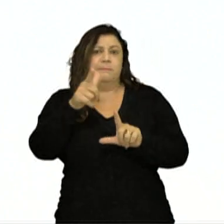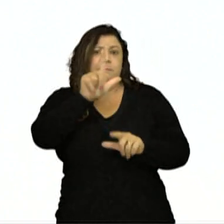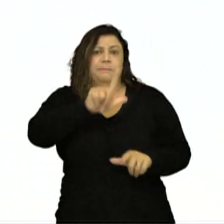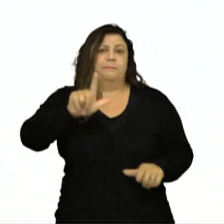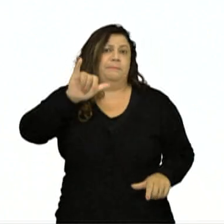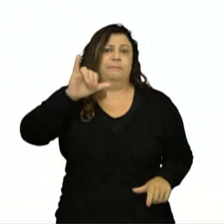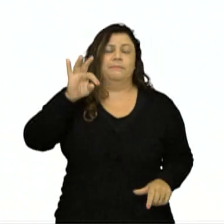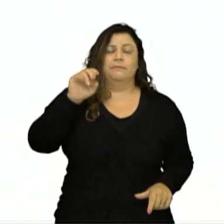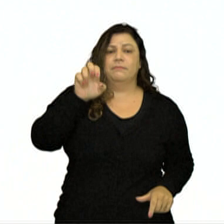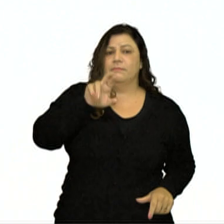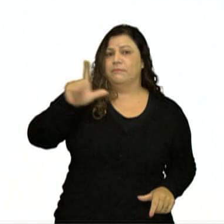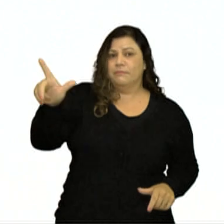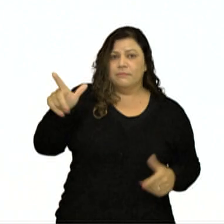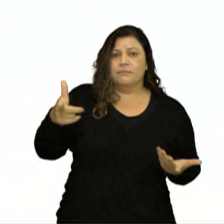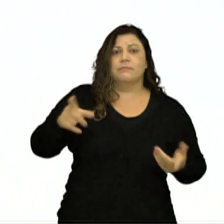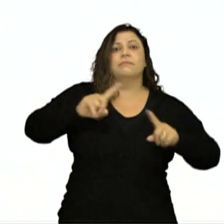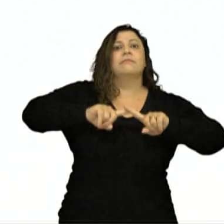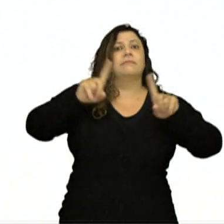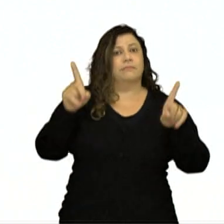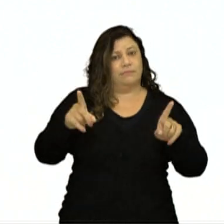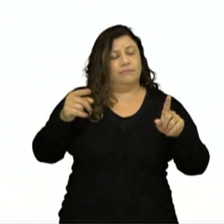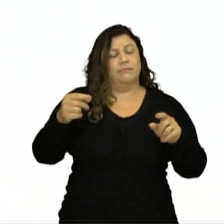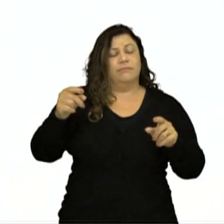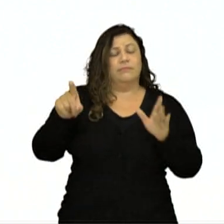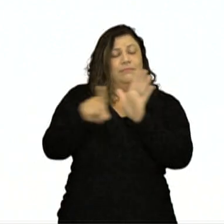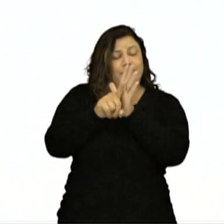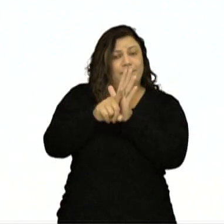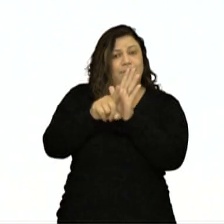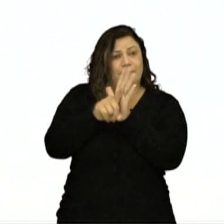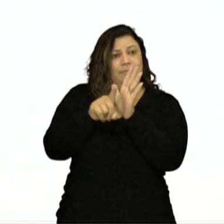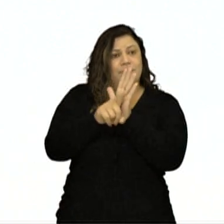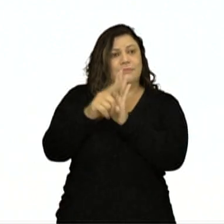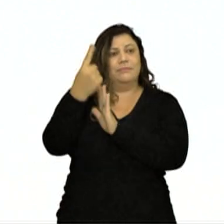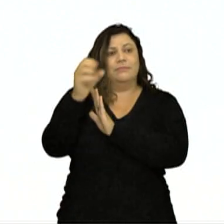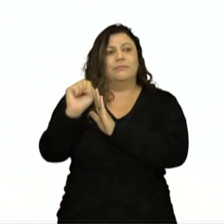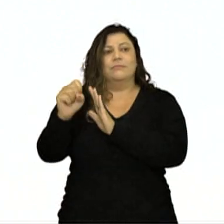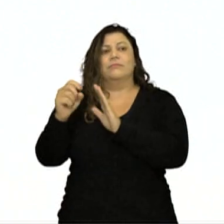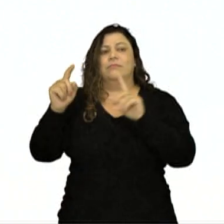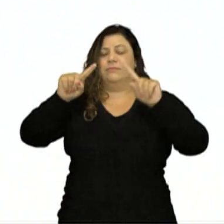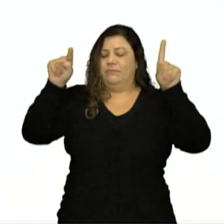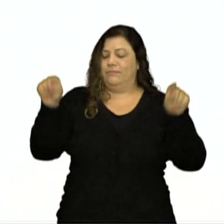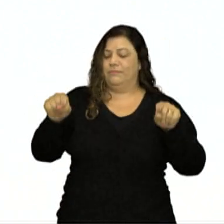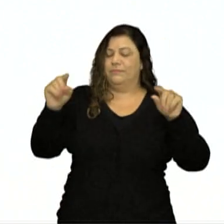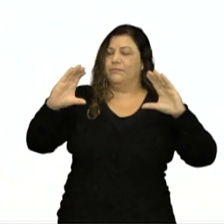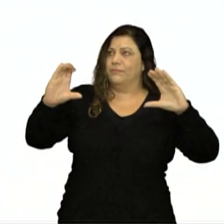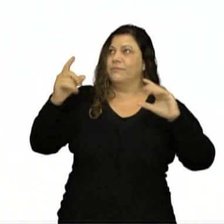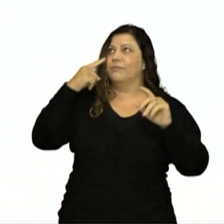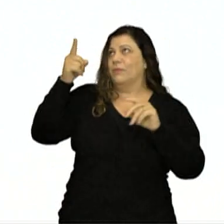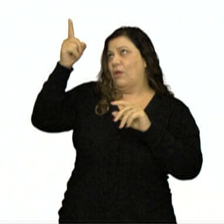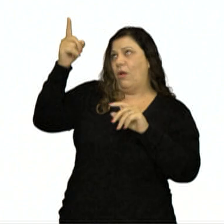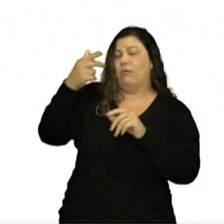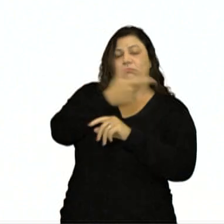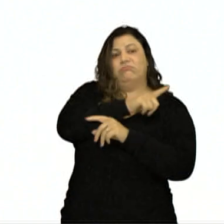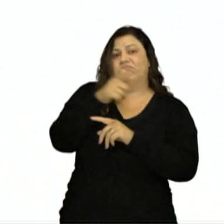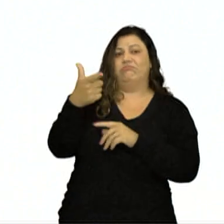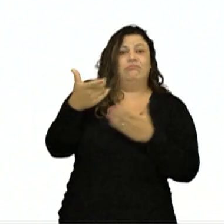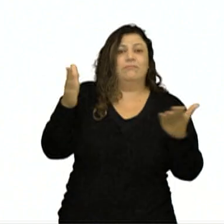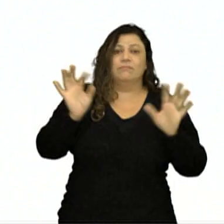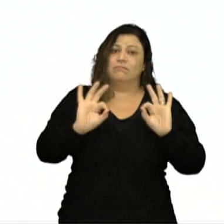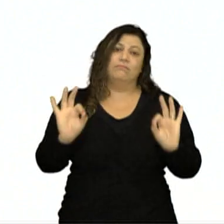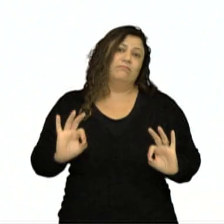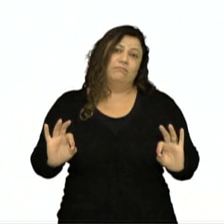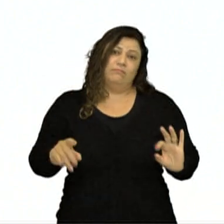literal. Mas o coeficiente é o menos 18. Olha lá. Então tá aí. Ele não tem letra, não tem parte literal,